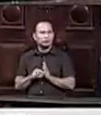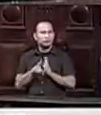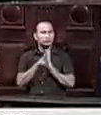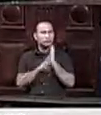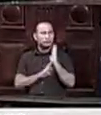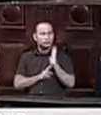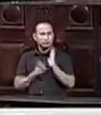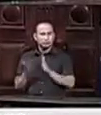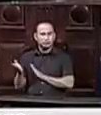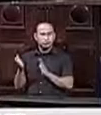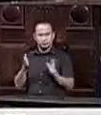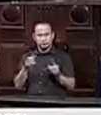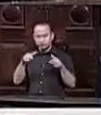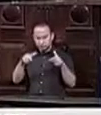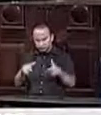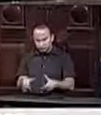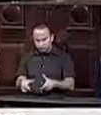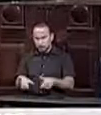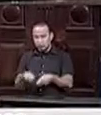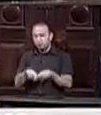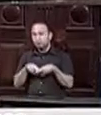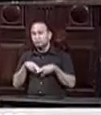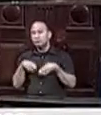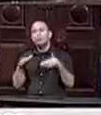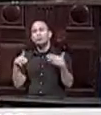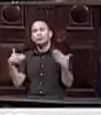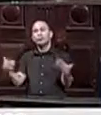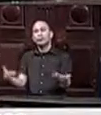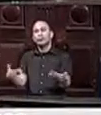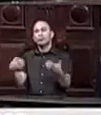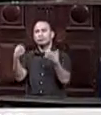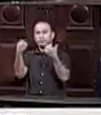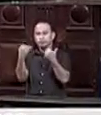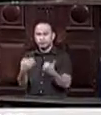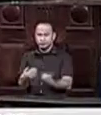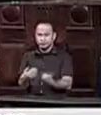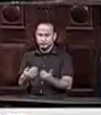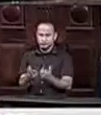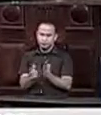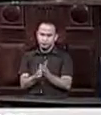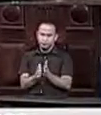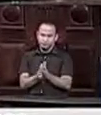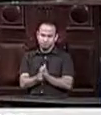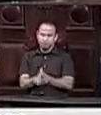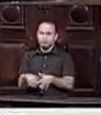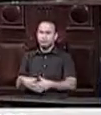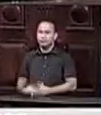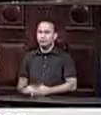casa, motivo pelo qual não seria colocado em pauta. E aí,